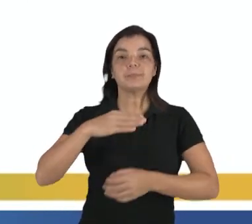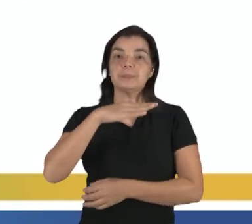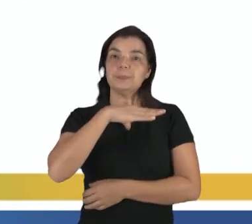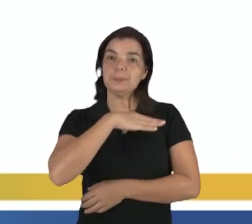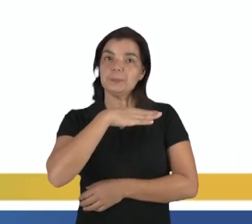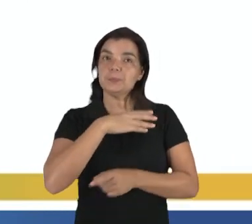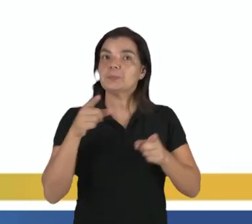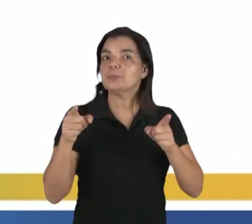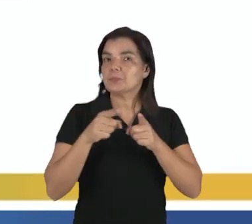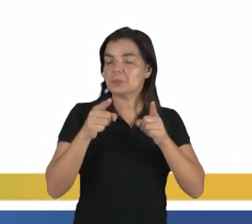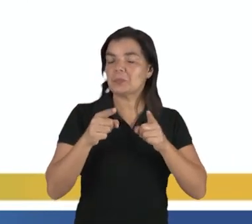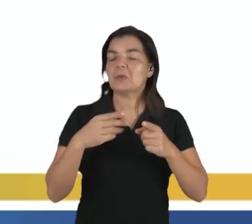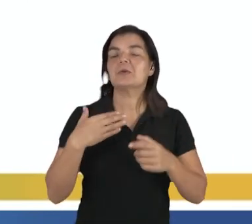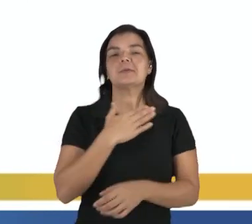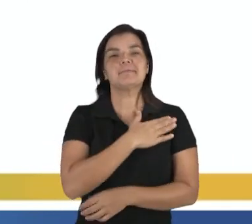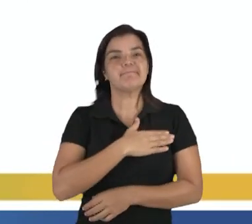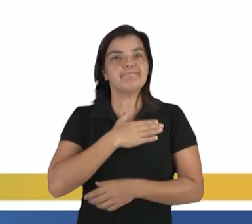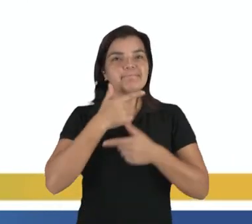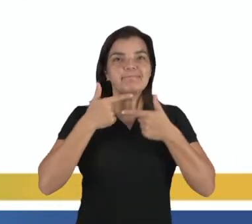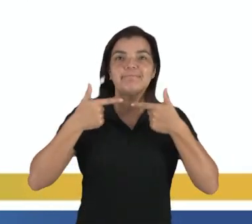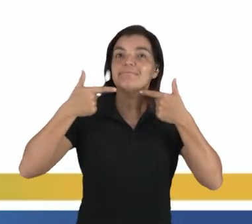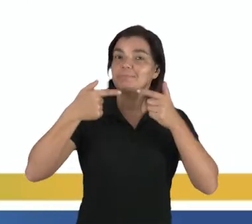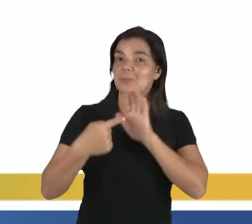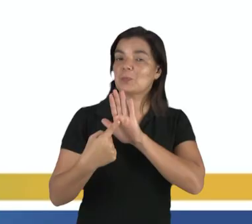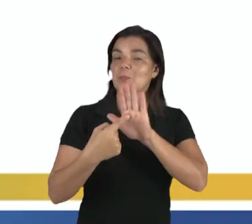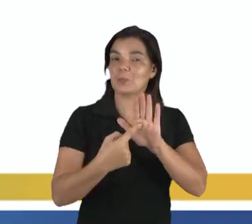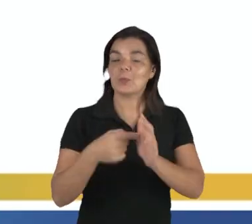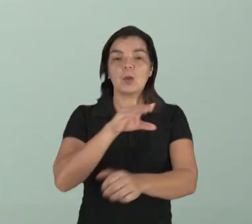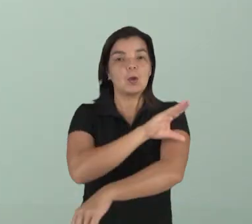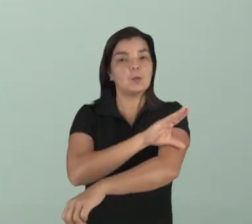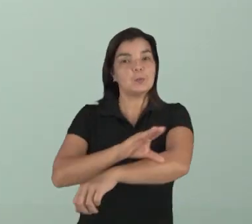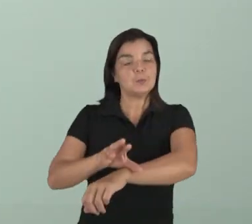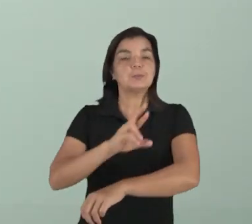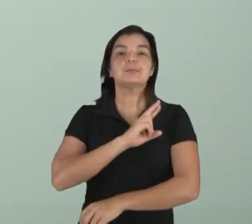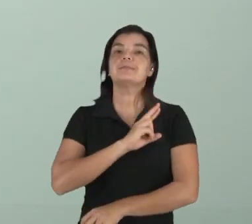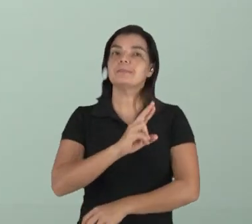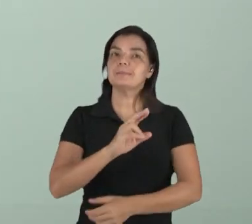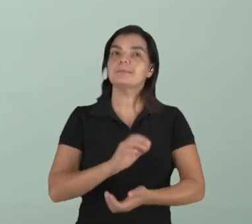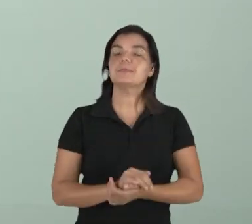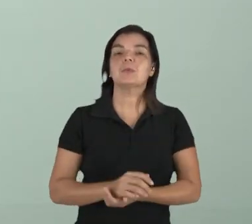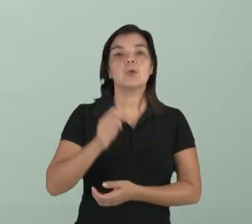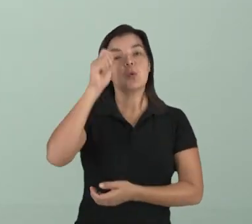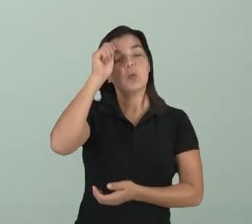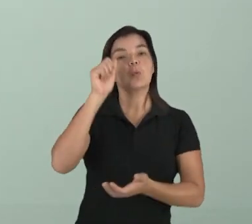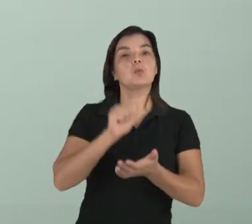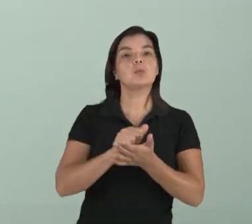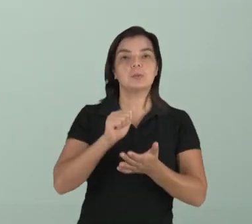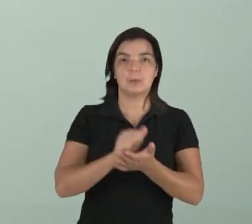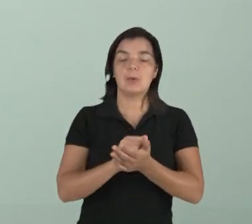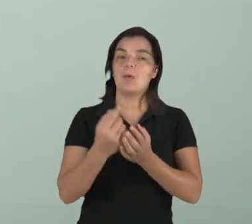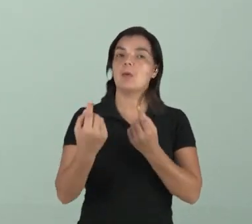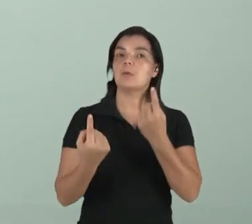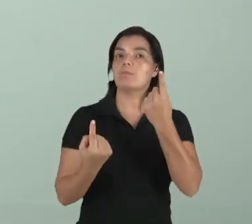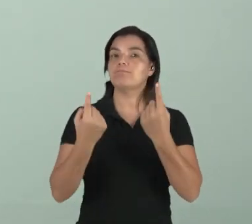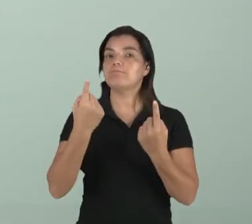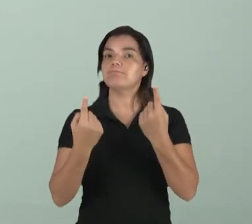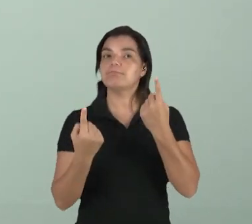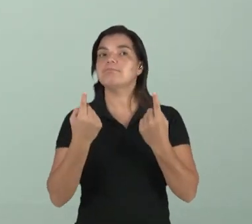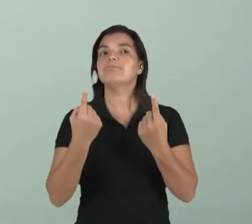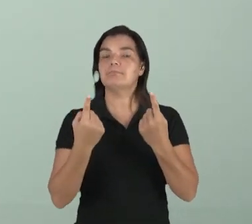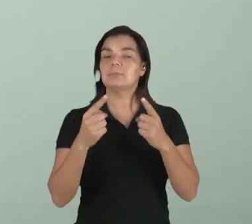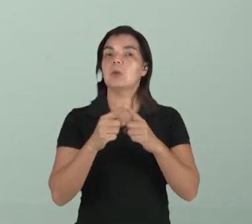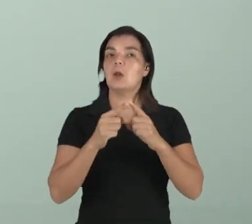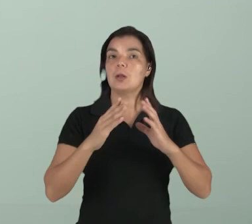no poema Cidadezinha Cheia de Graça, que representou a cultura religiosa. em que o autor ele faz esse paralelo, ele pega